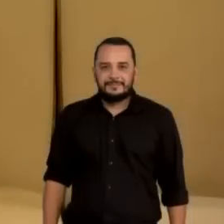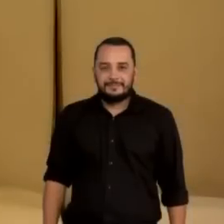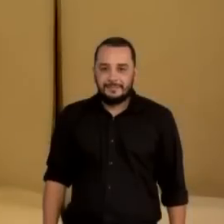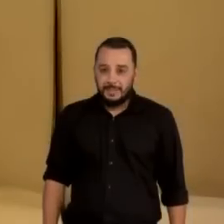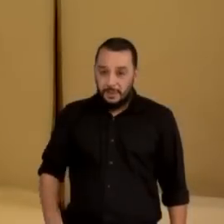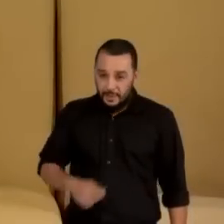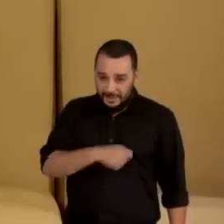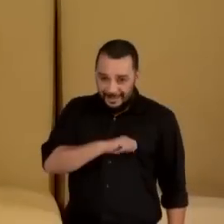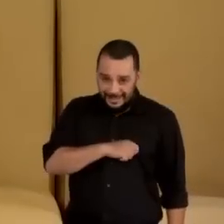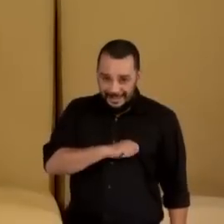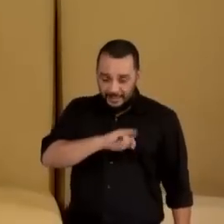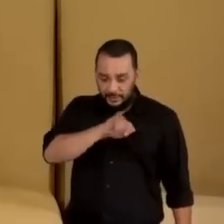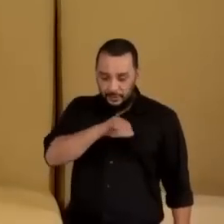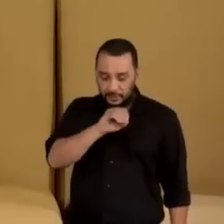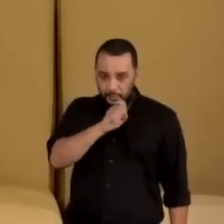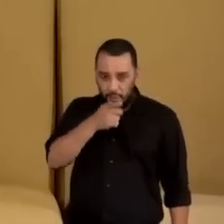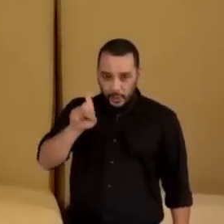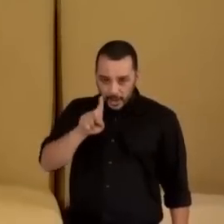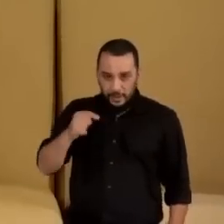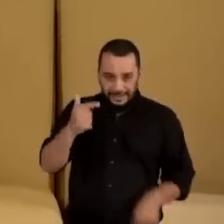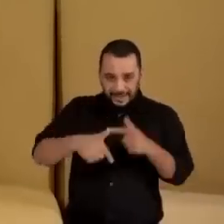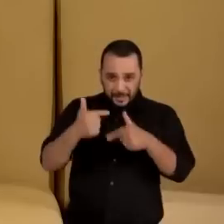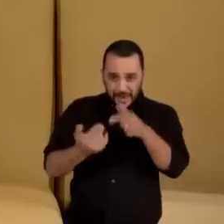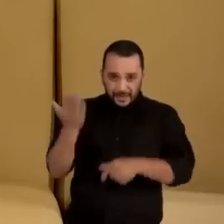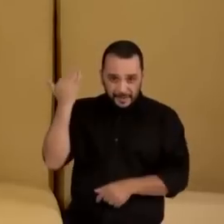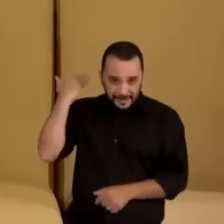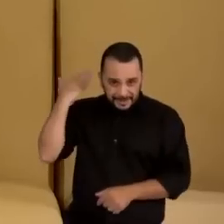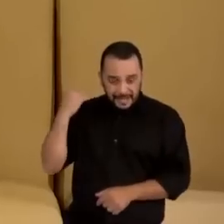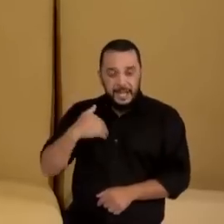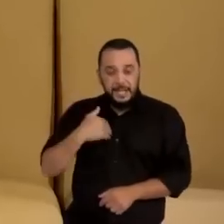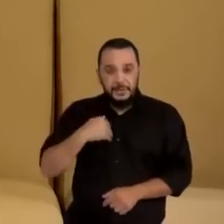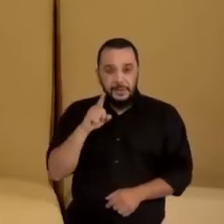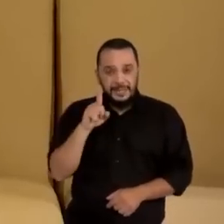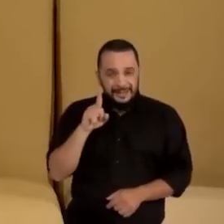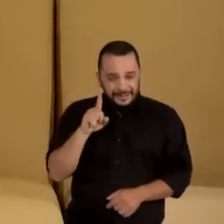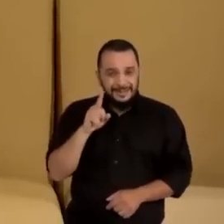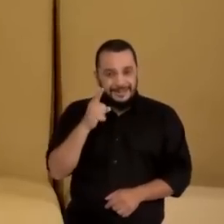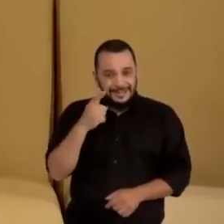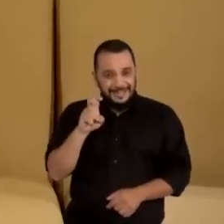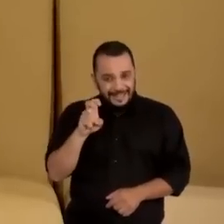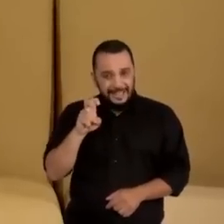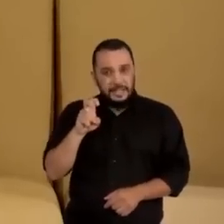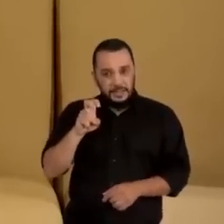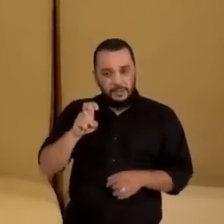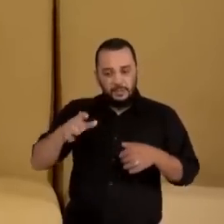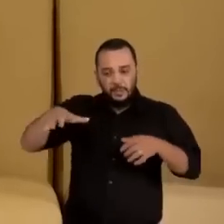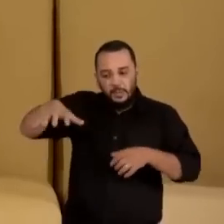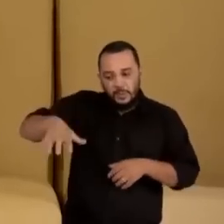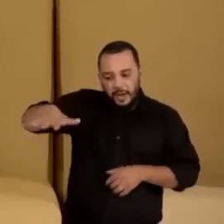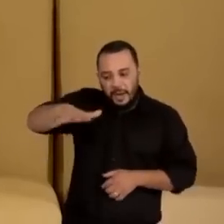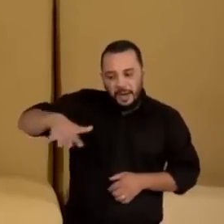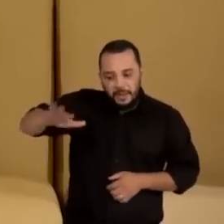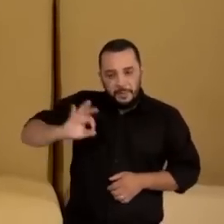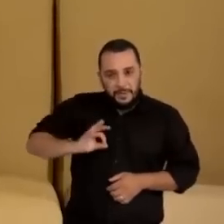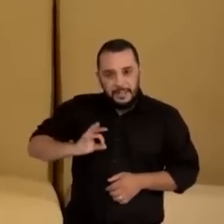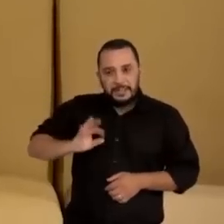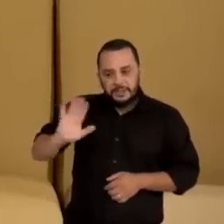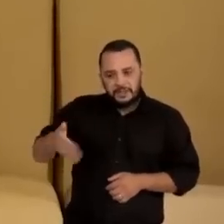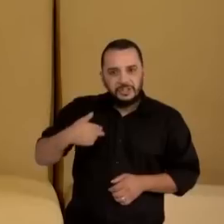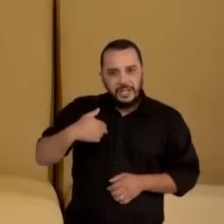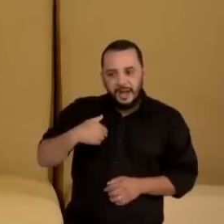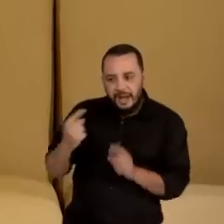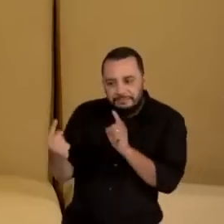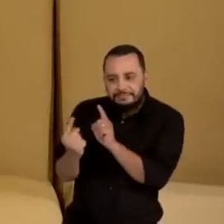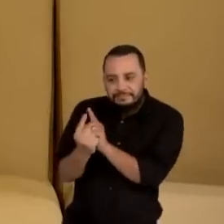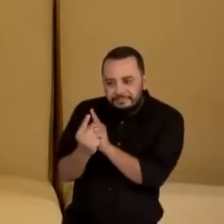O delegado João Lopes Filho, titular do 15º Distrito Policial em 1996, atendeu a nossa equipe, mas não quis